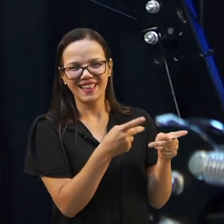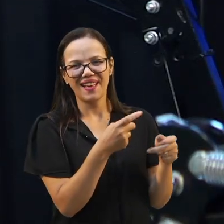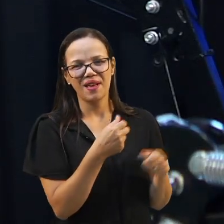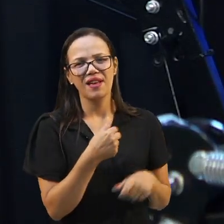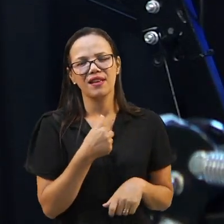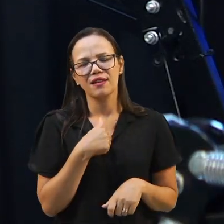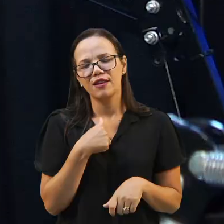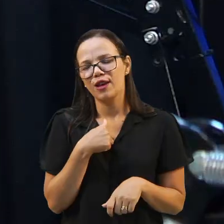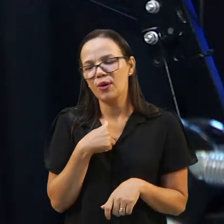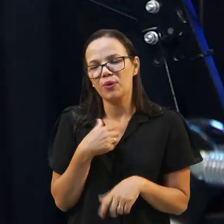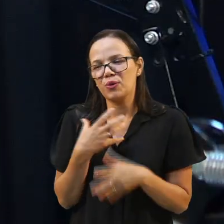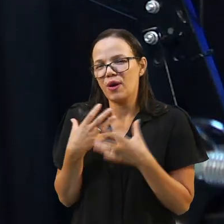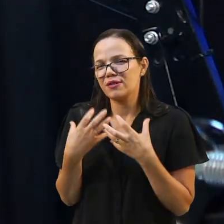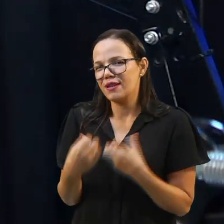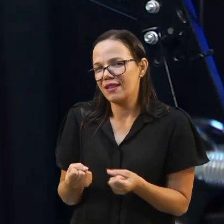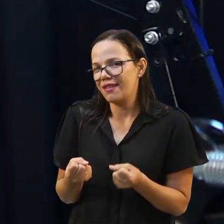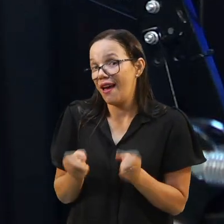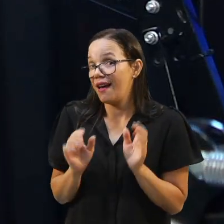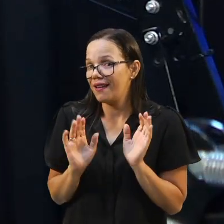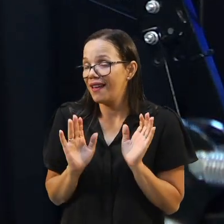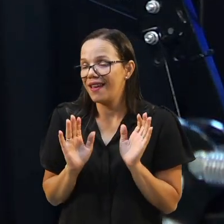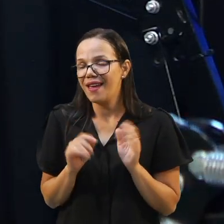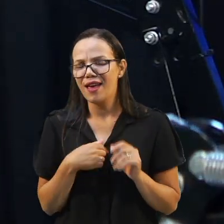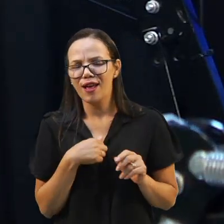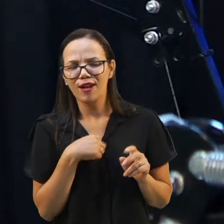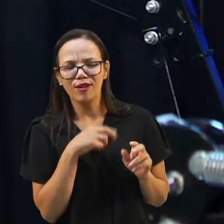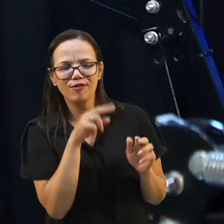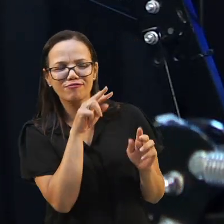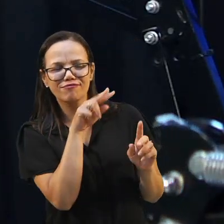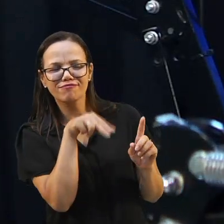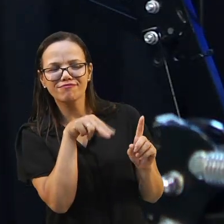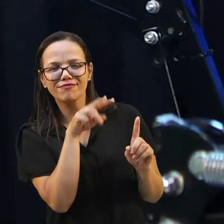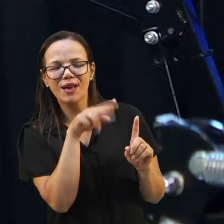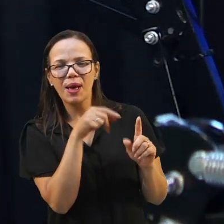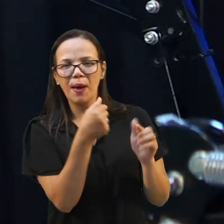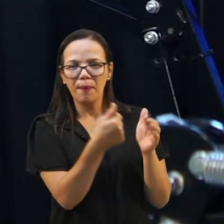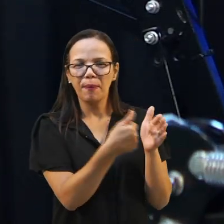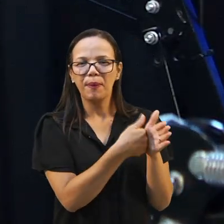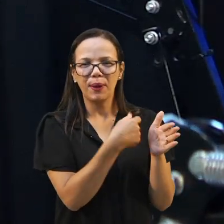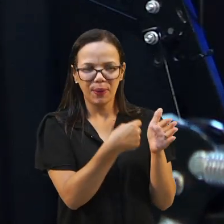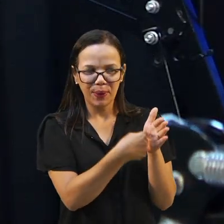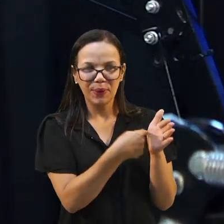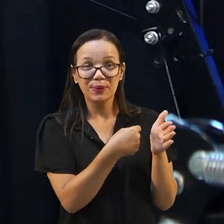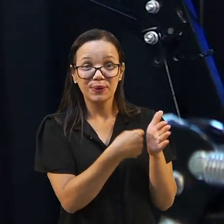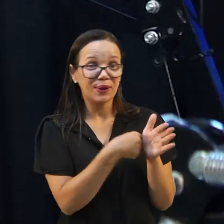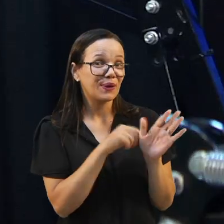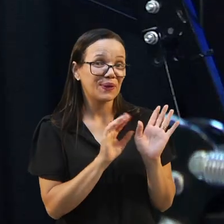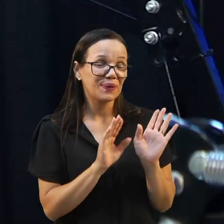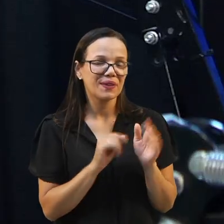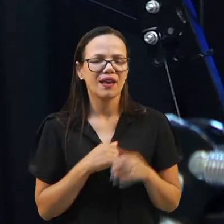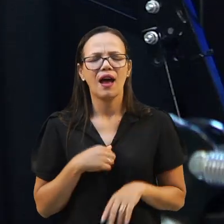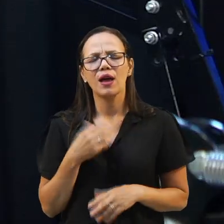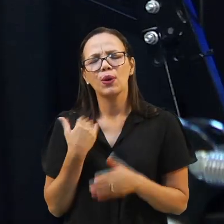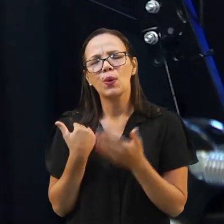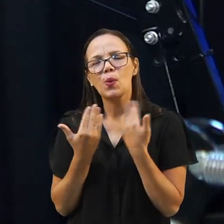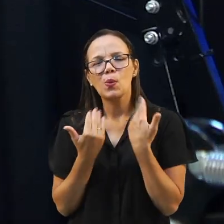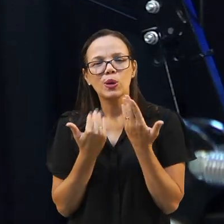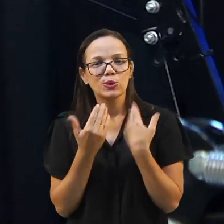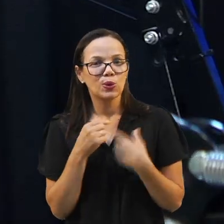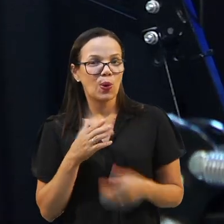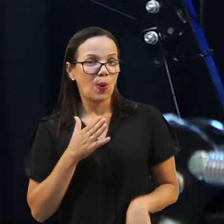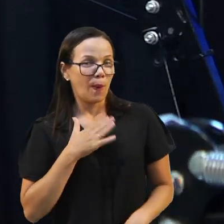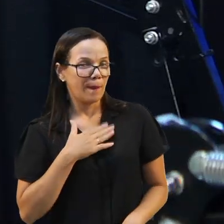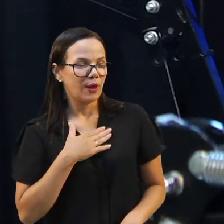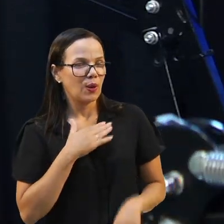e não receber um não, porque fica, não é positivo. O professor Ribeiro conversou comigo,